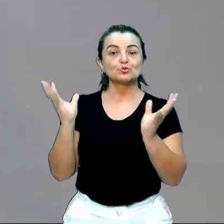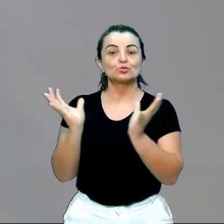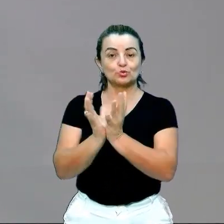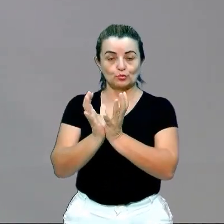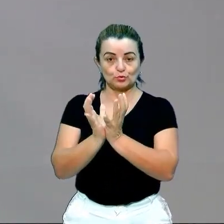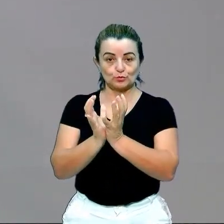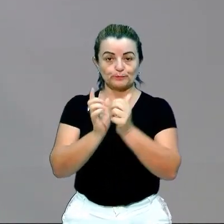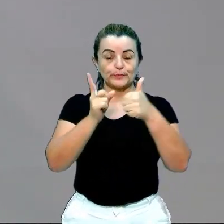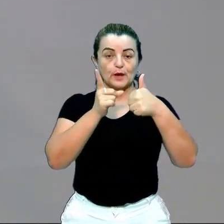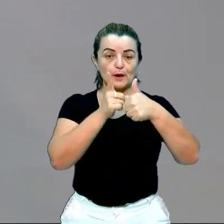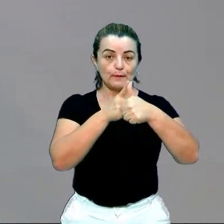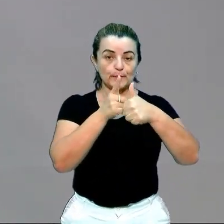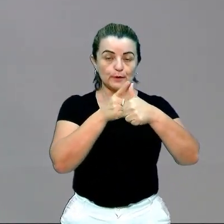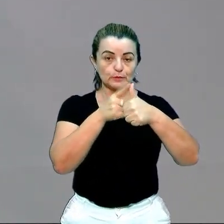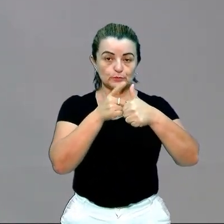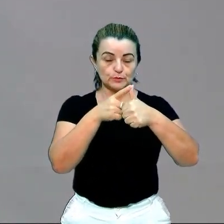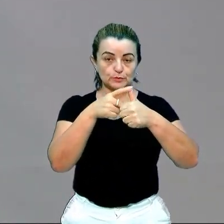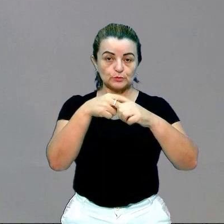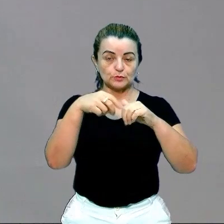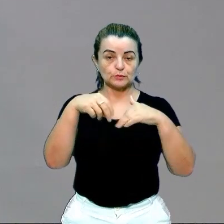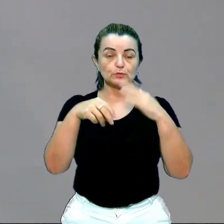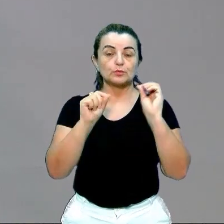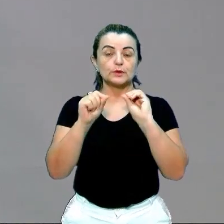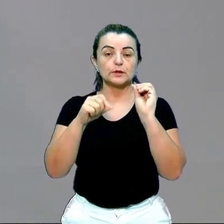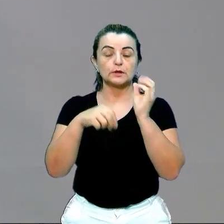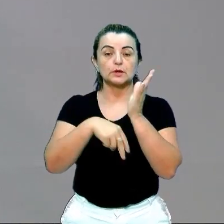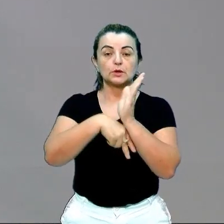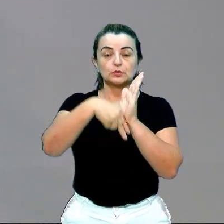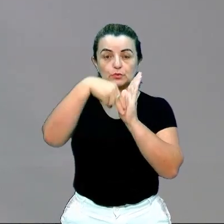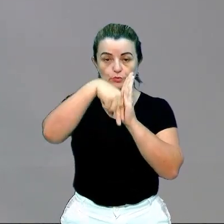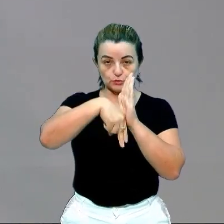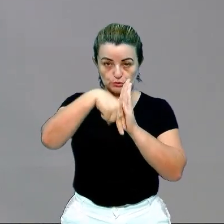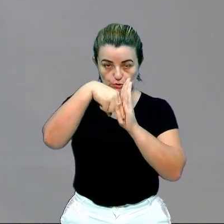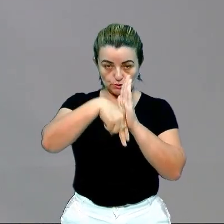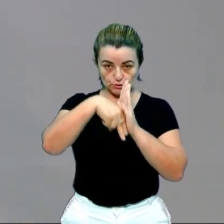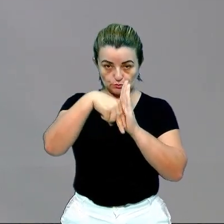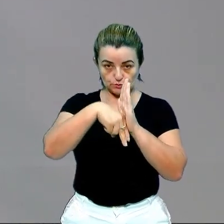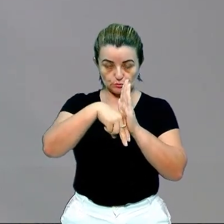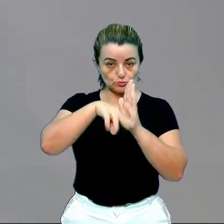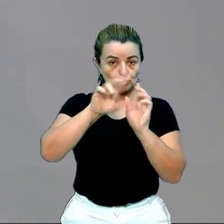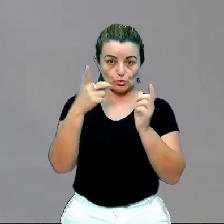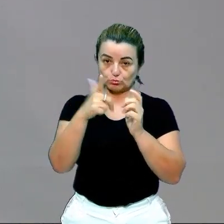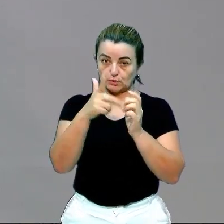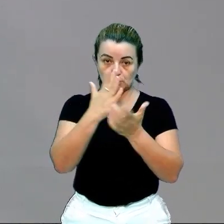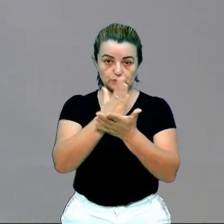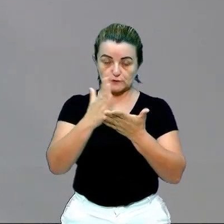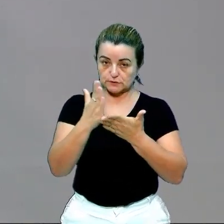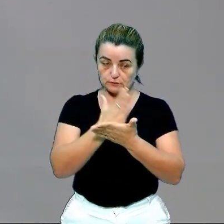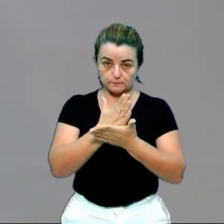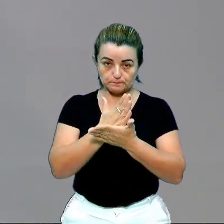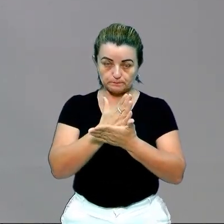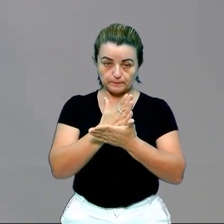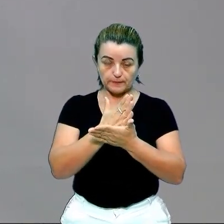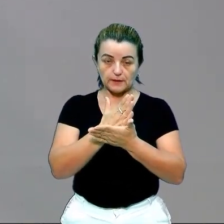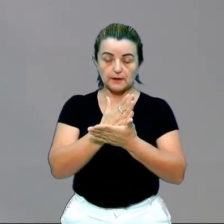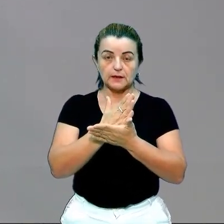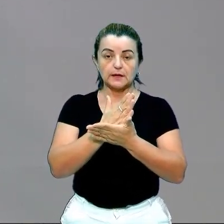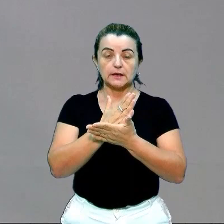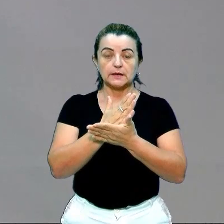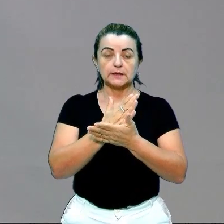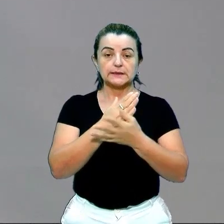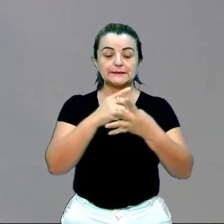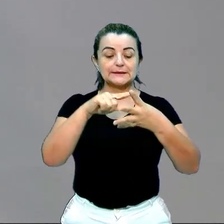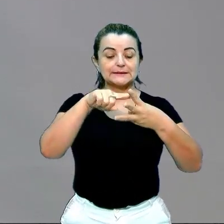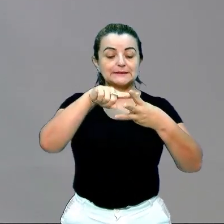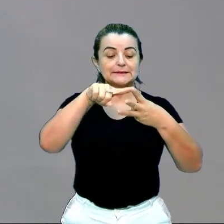O primeiro grupo, que é o do hidrogênio, ele não vai ter subdivisões porque é um átomo só. E depois nós temos mais